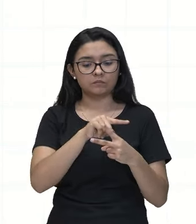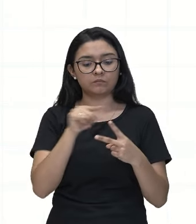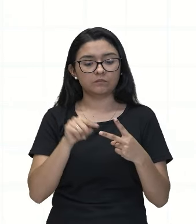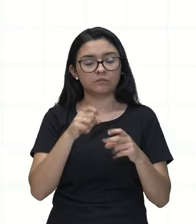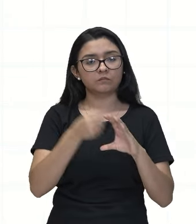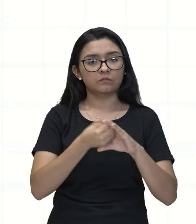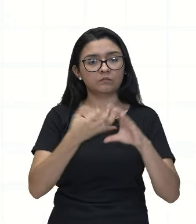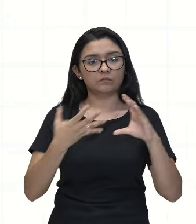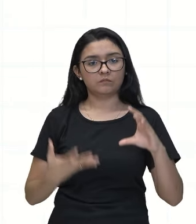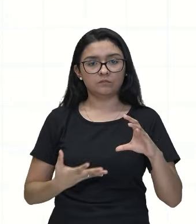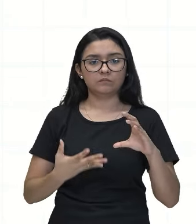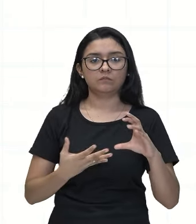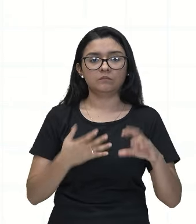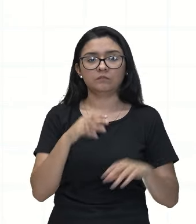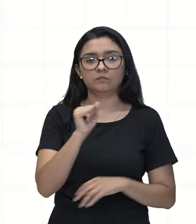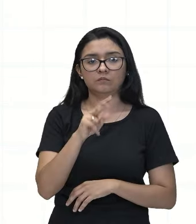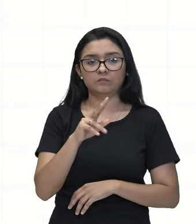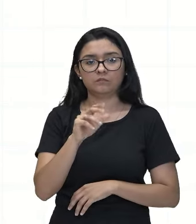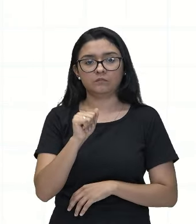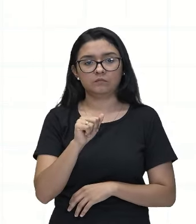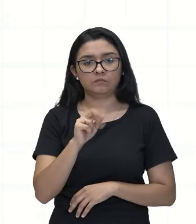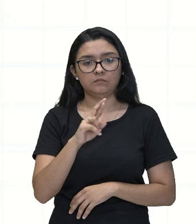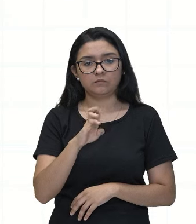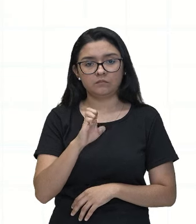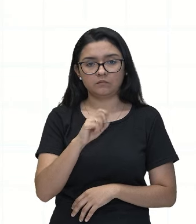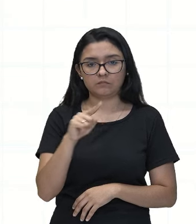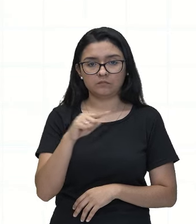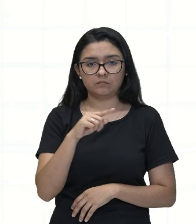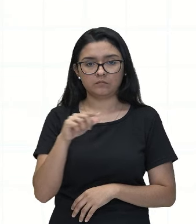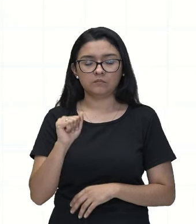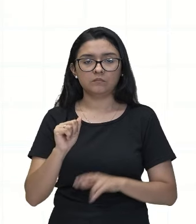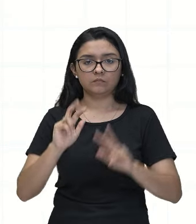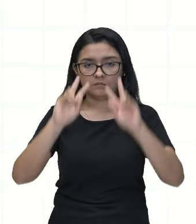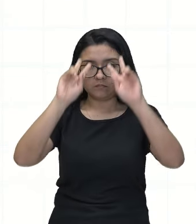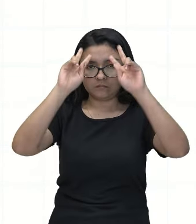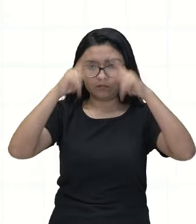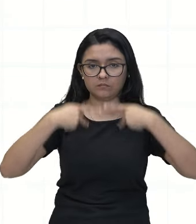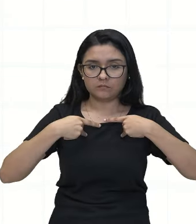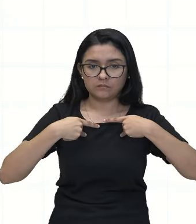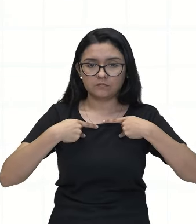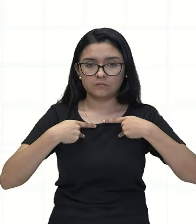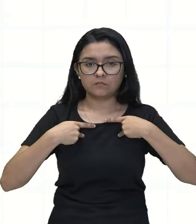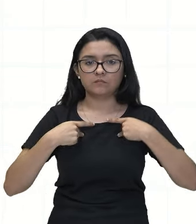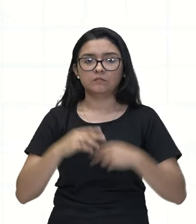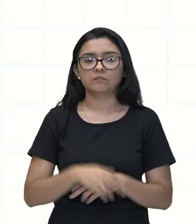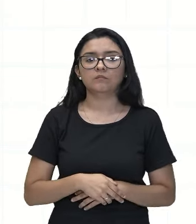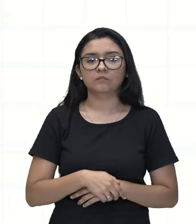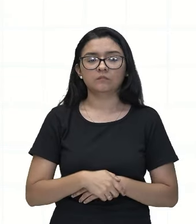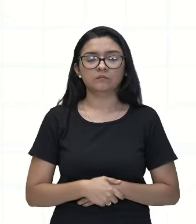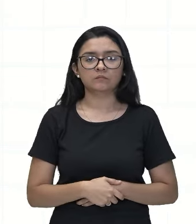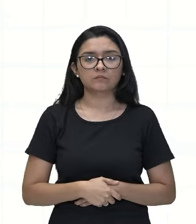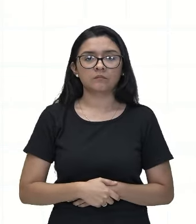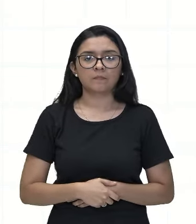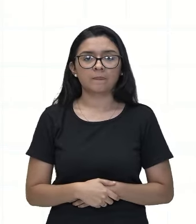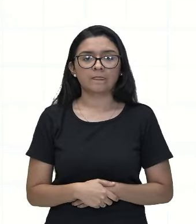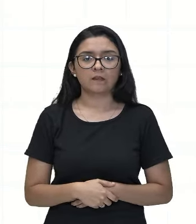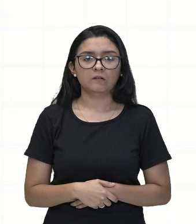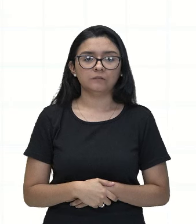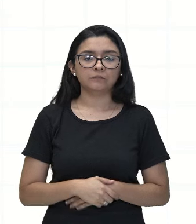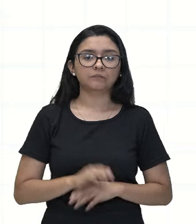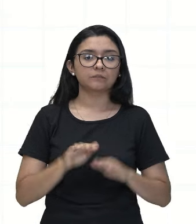núcleo um né e o núcleo dois então eu tenho dois núcleos ten um sujeito composto logo